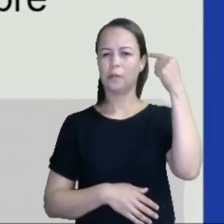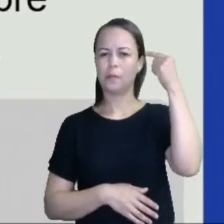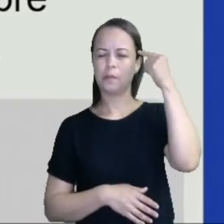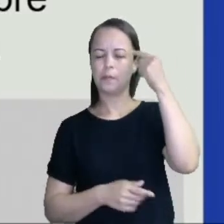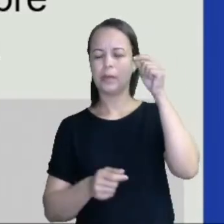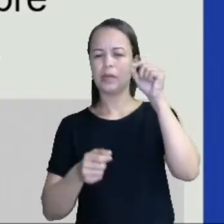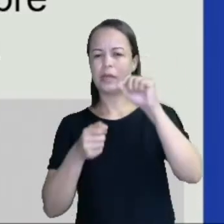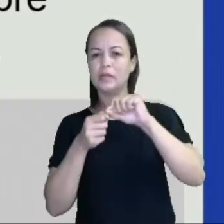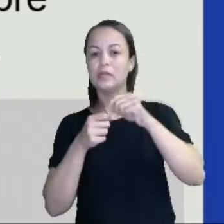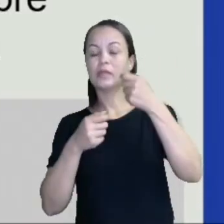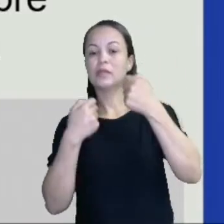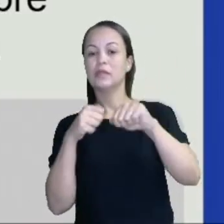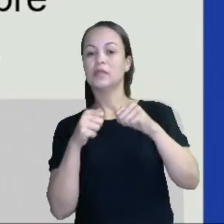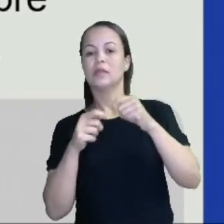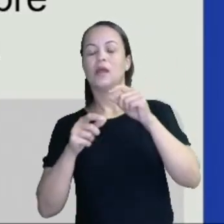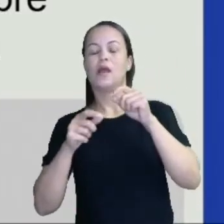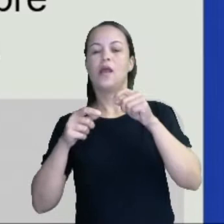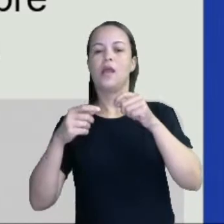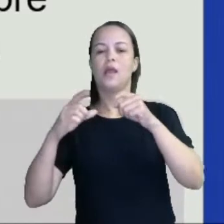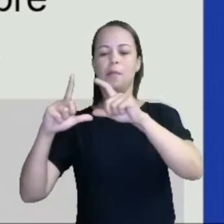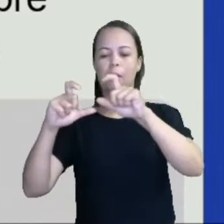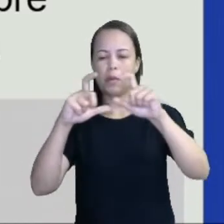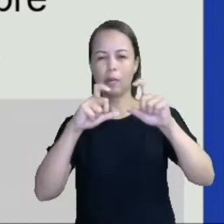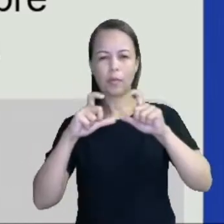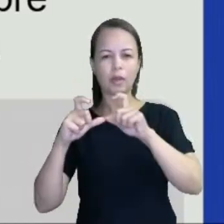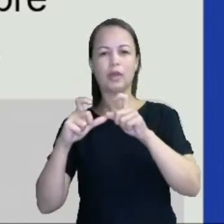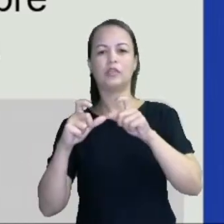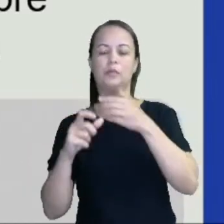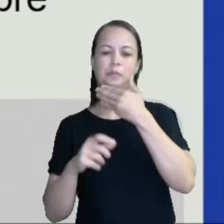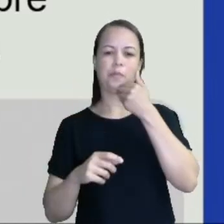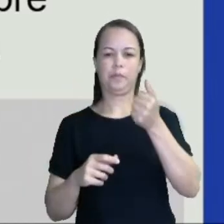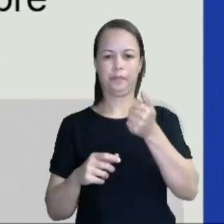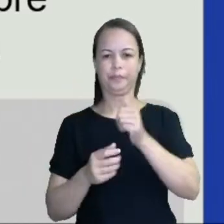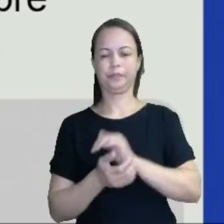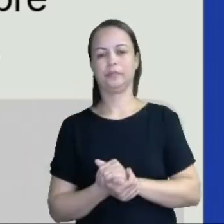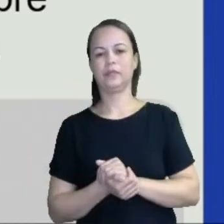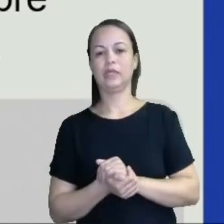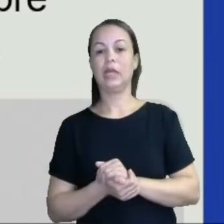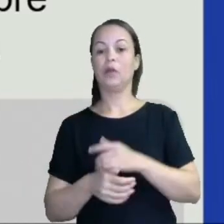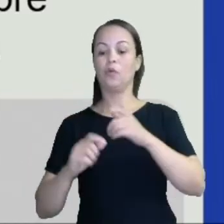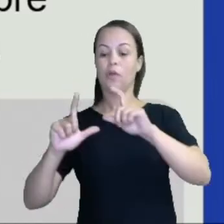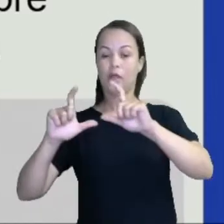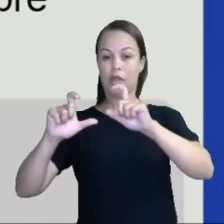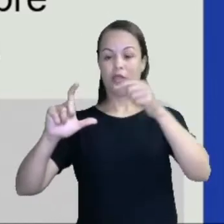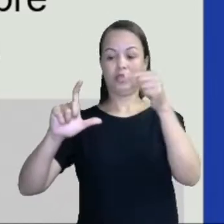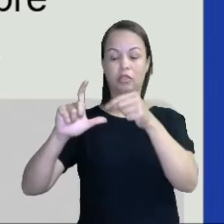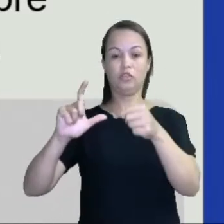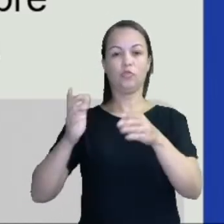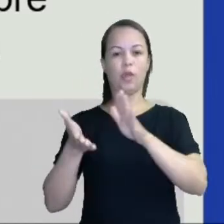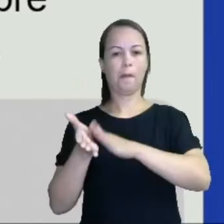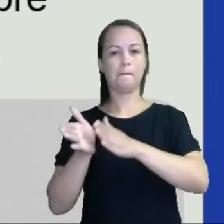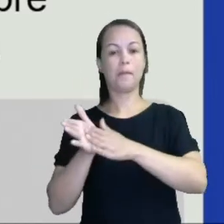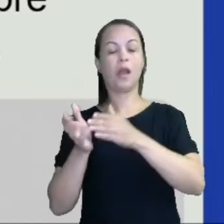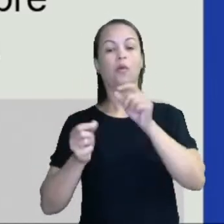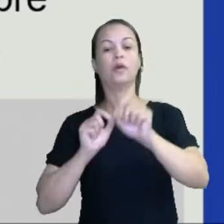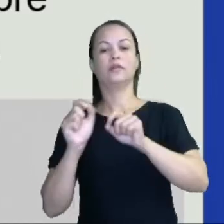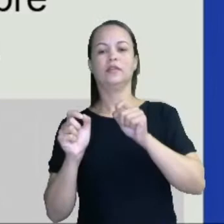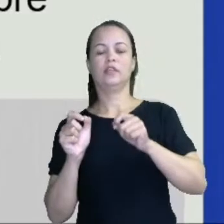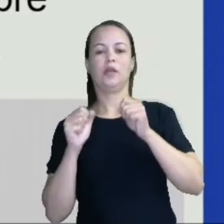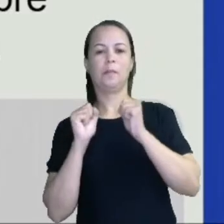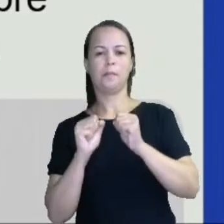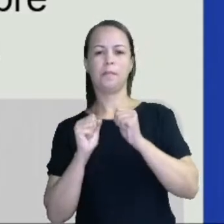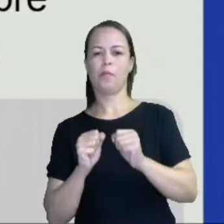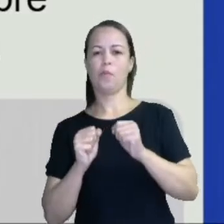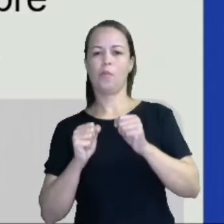registrar o que precisa de melhorias. Com esses registros em mãos, você pode divulgar e comunicar